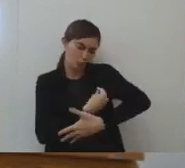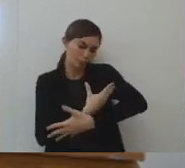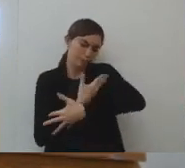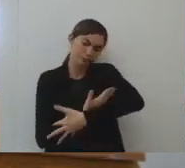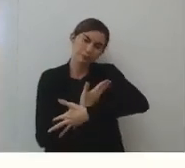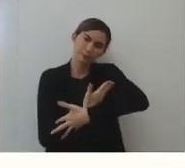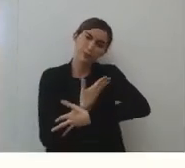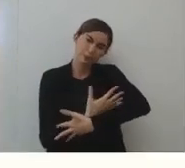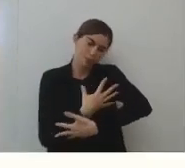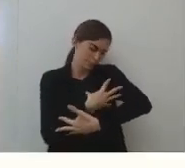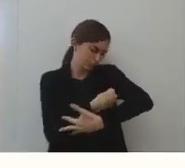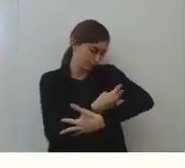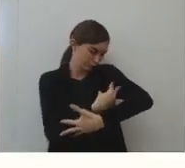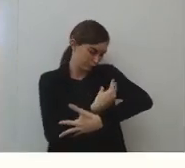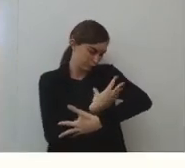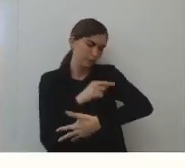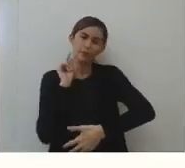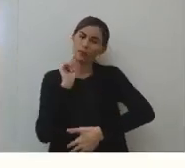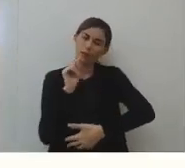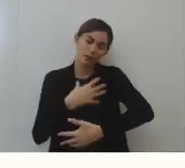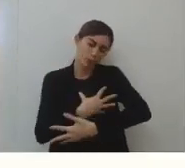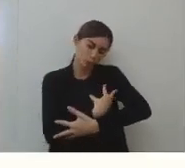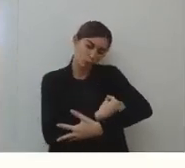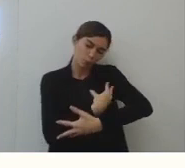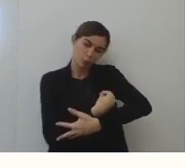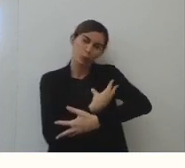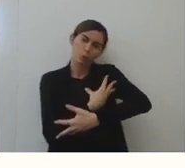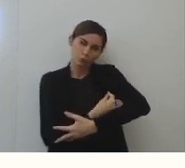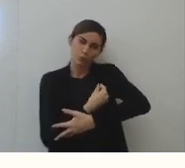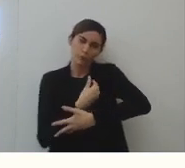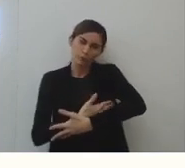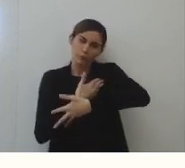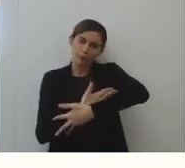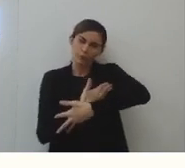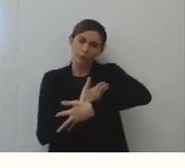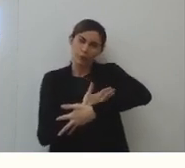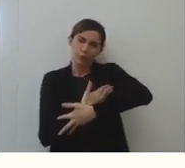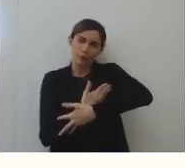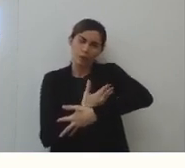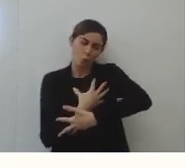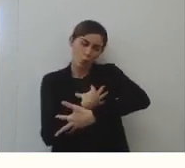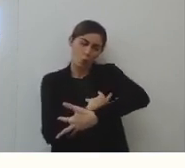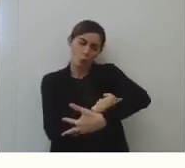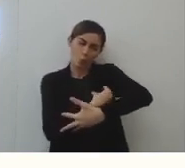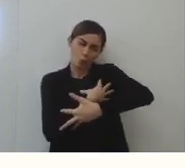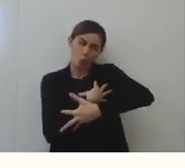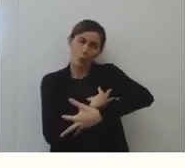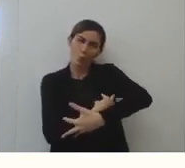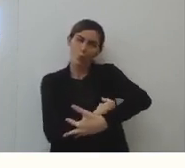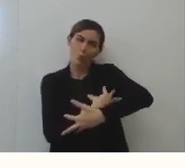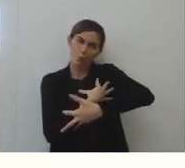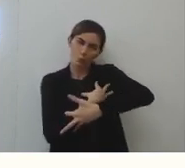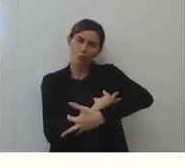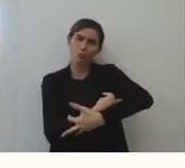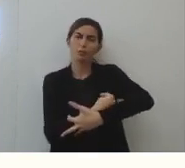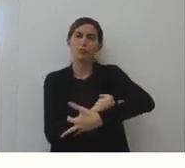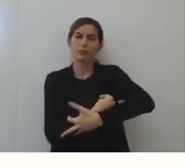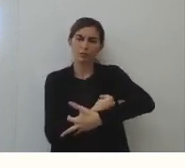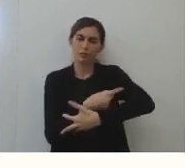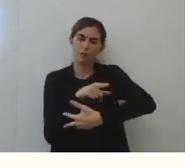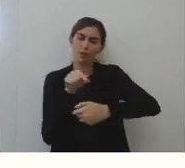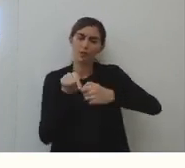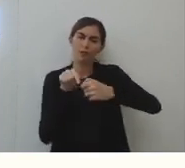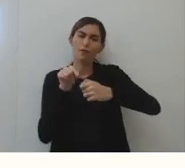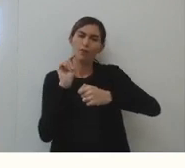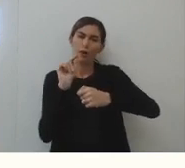um bebê. E aí, quando ela amamenta o bebê, a partir do momento que o bebê ele suga o peito, ele vai produzir uma